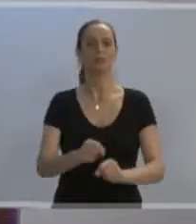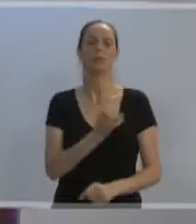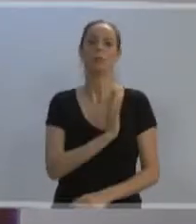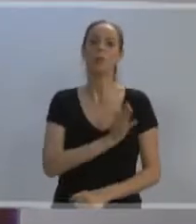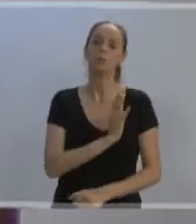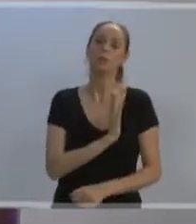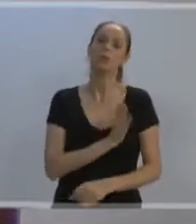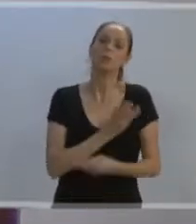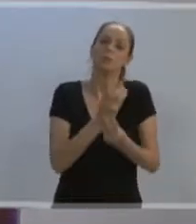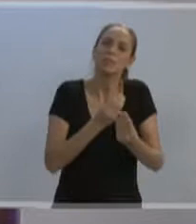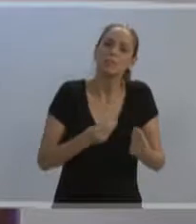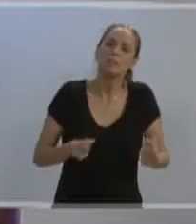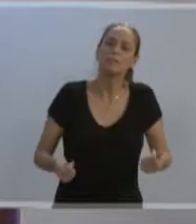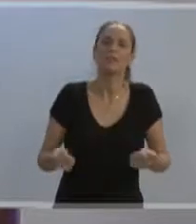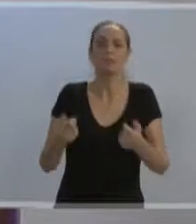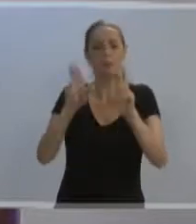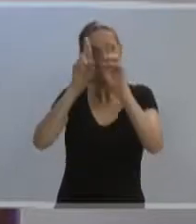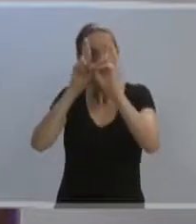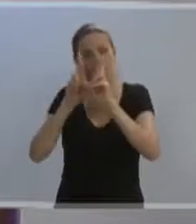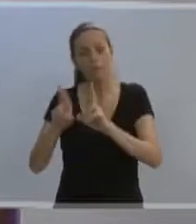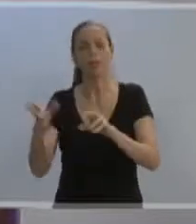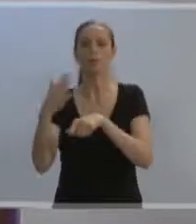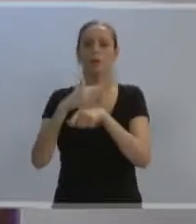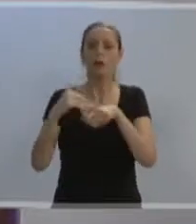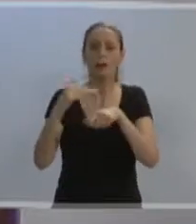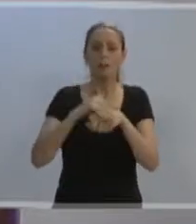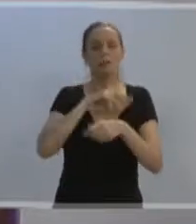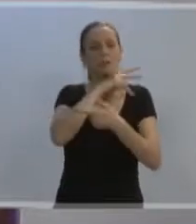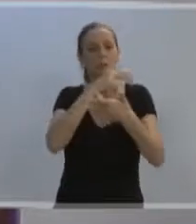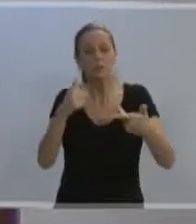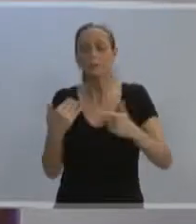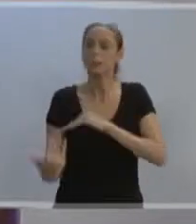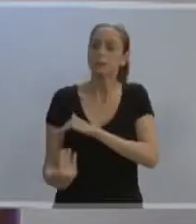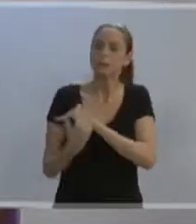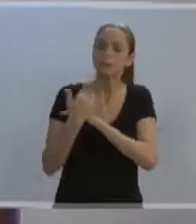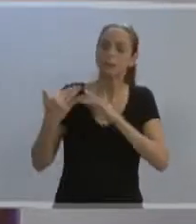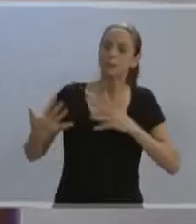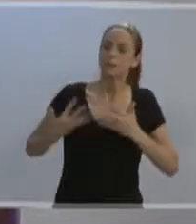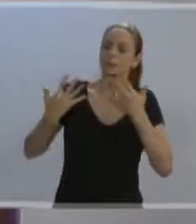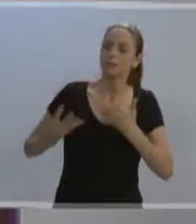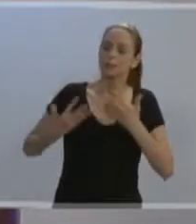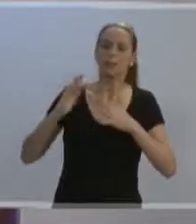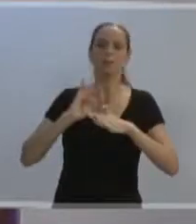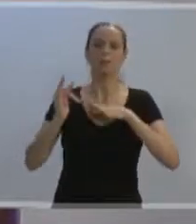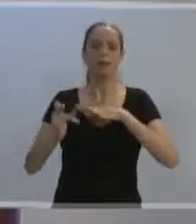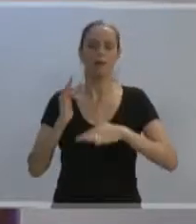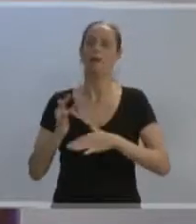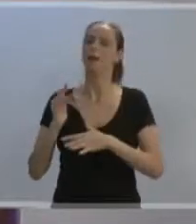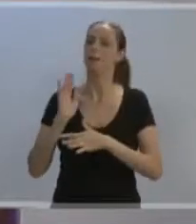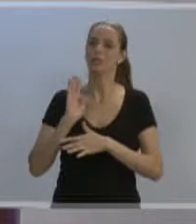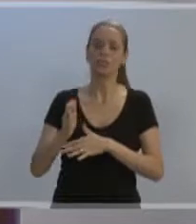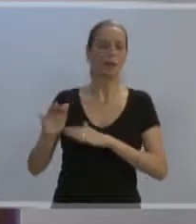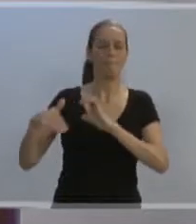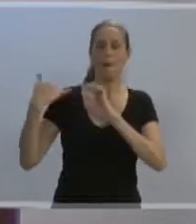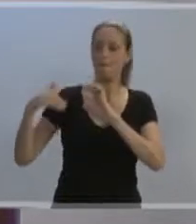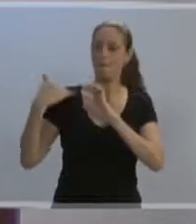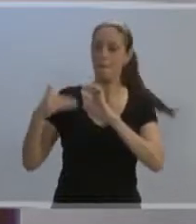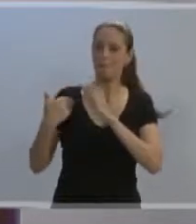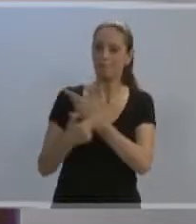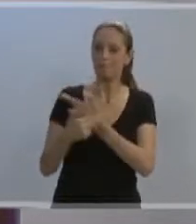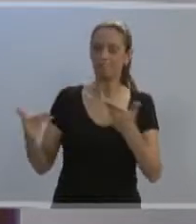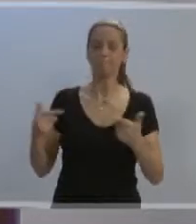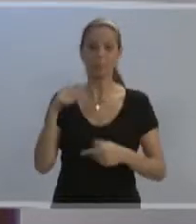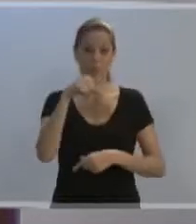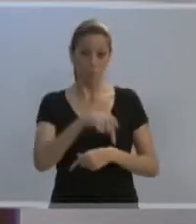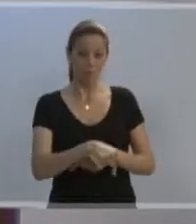sensibilidade, respeito, carinho em relação aos animais e que nos ajudaram incentivando nas redes sociais e mandando várias mensagens. Essa conquista daqui